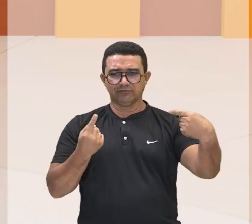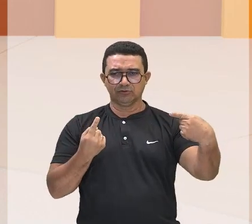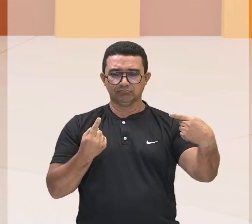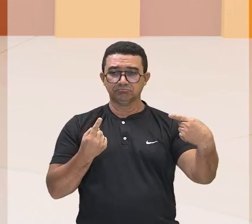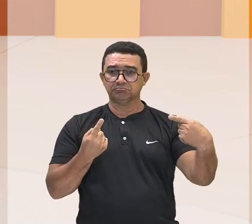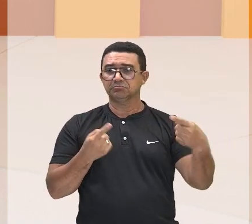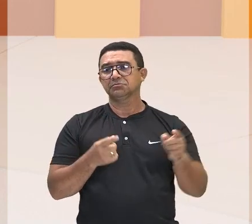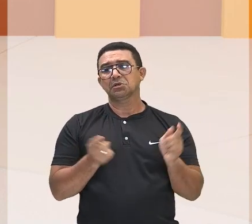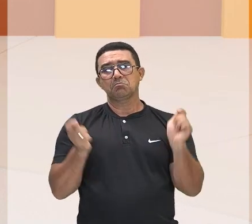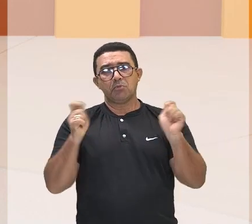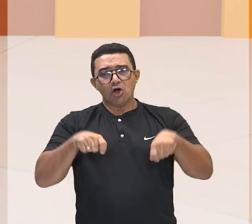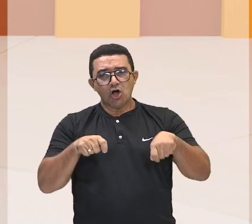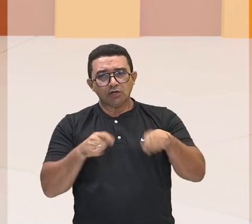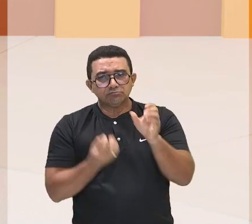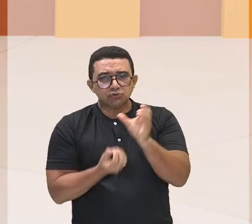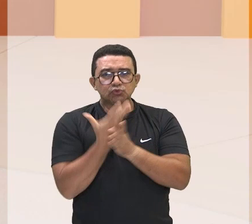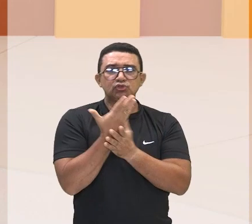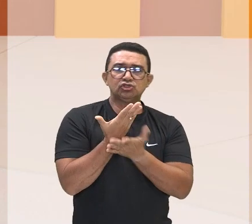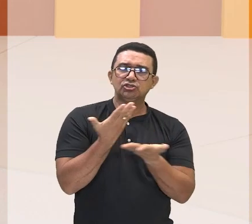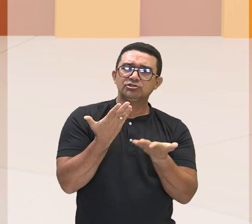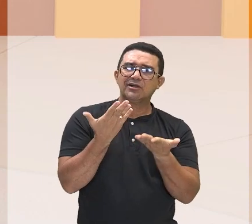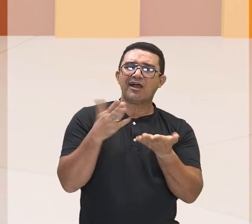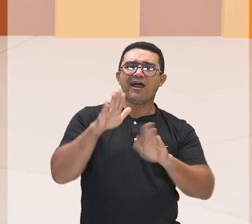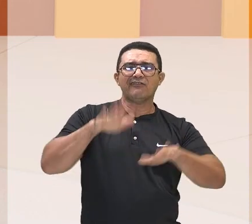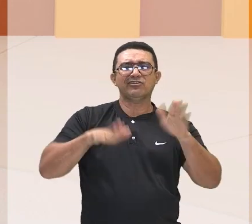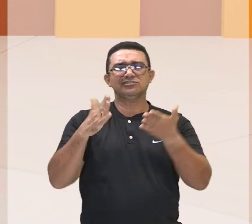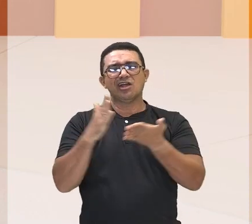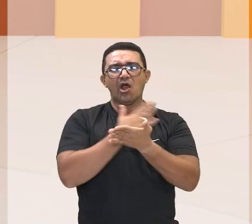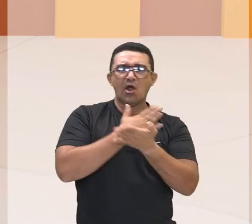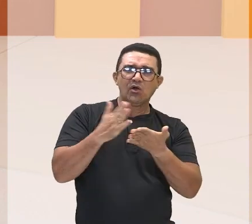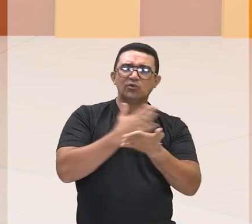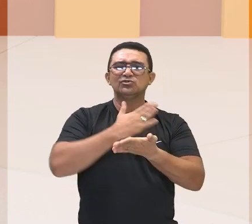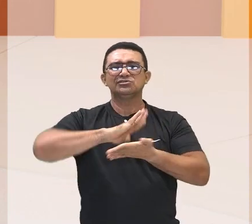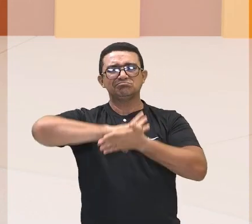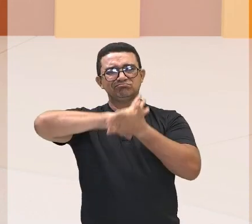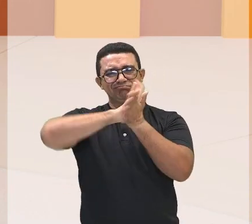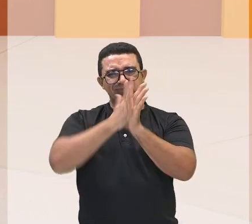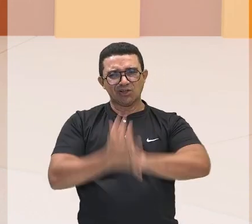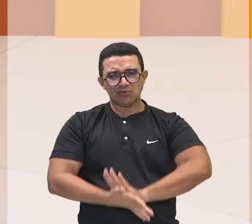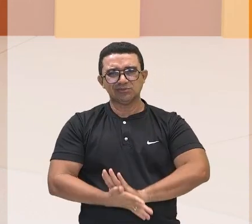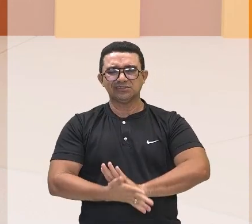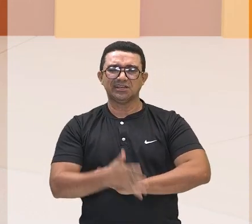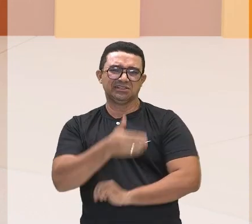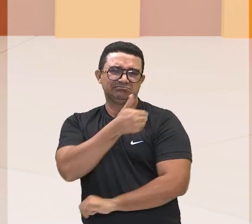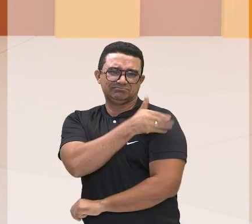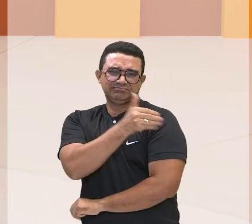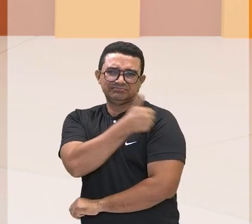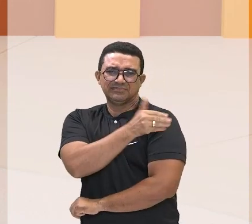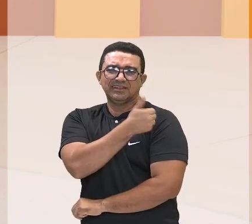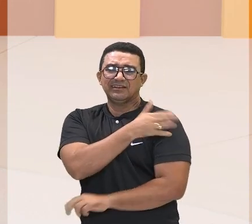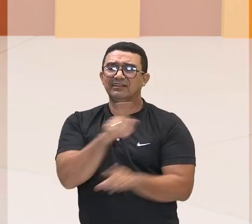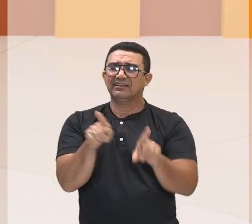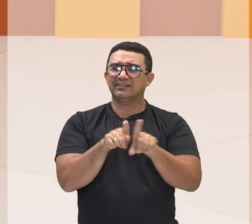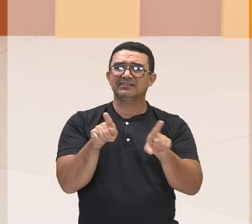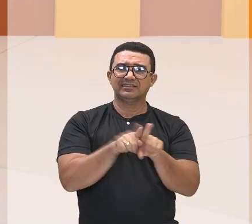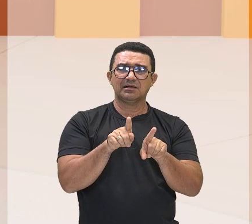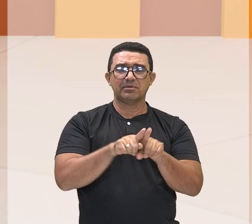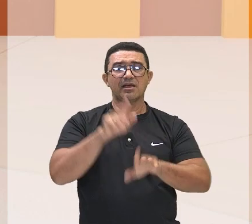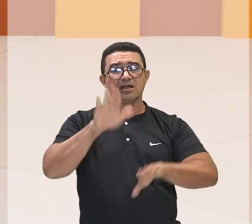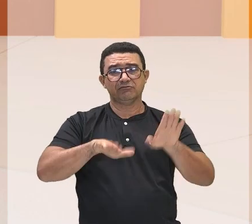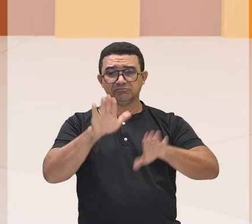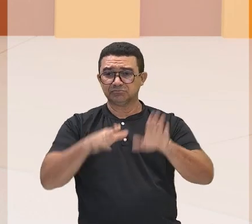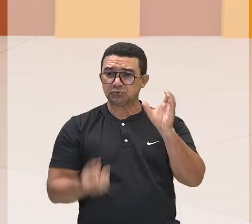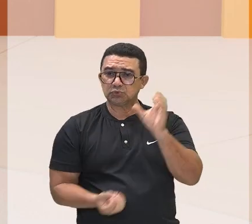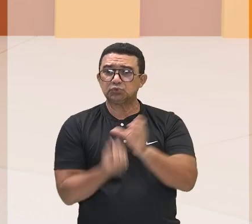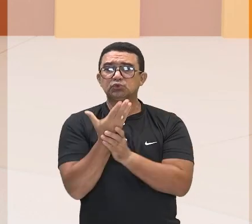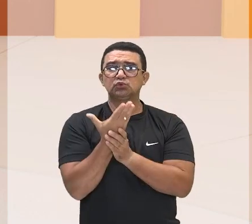surgir ali com alguns preconceitos, infelizmente, a discriminação, e também acaba surgindo